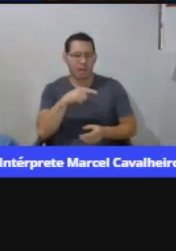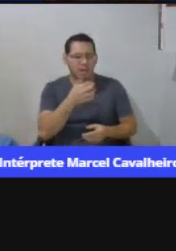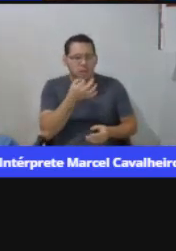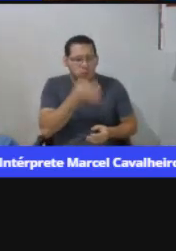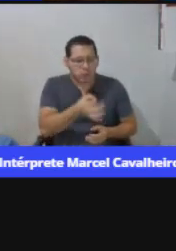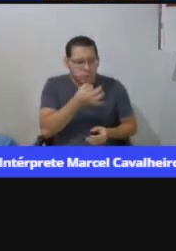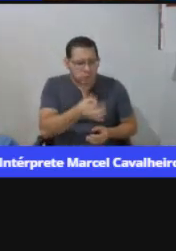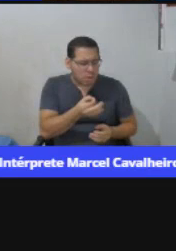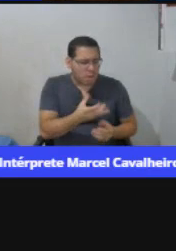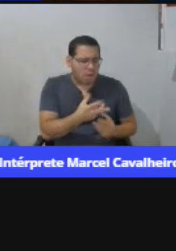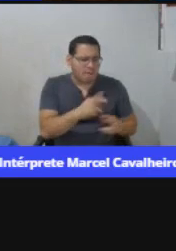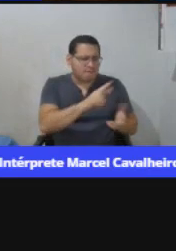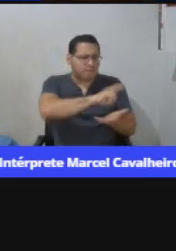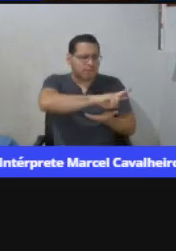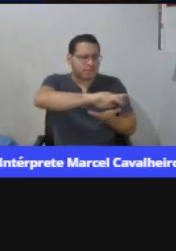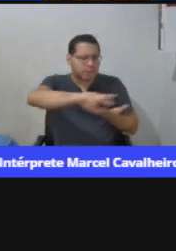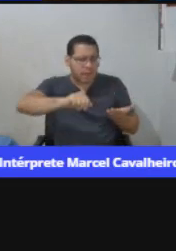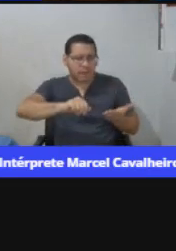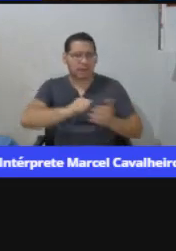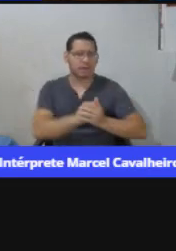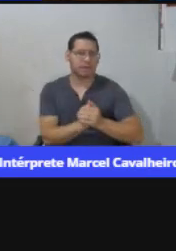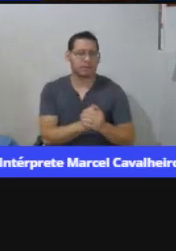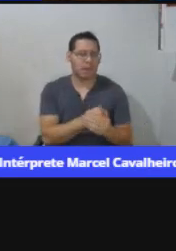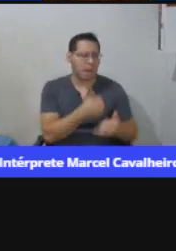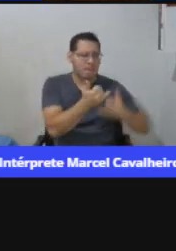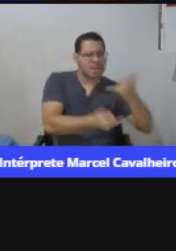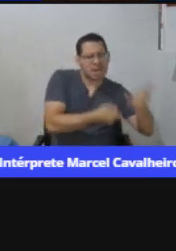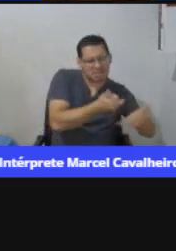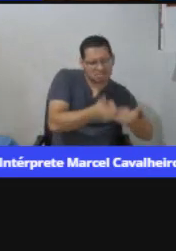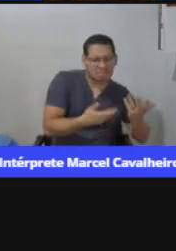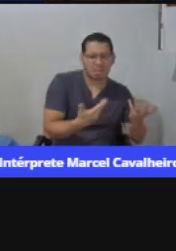de metodologias, de jogos,